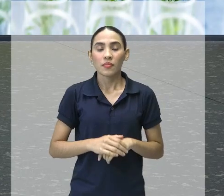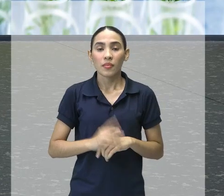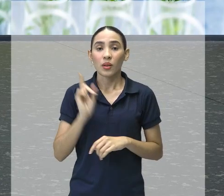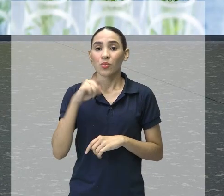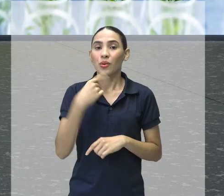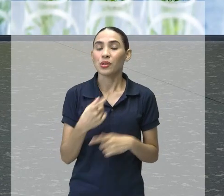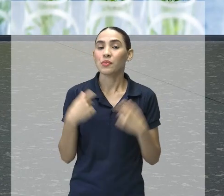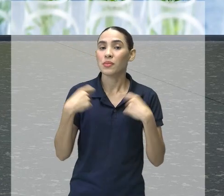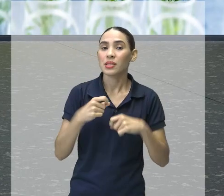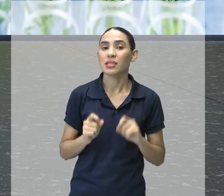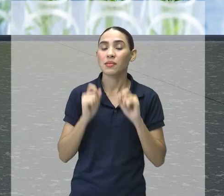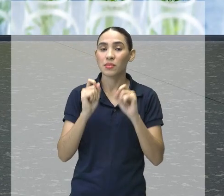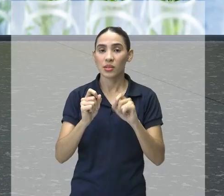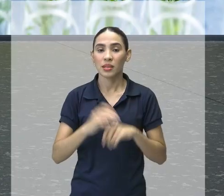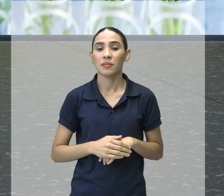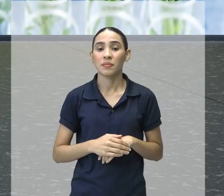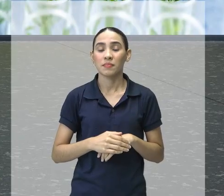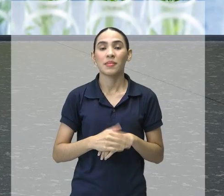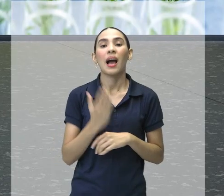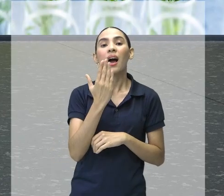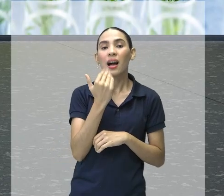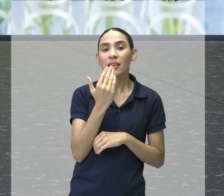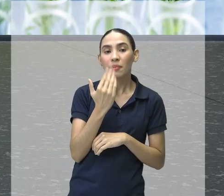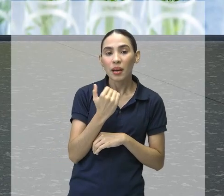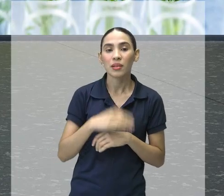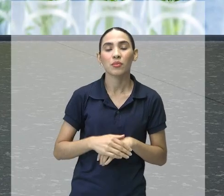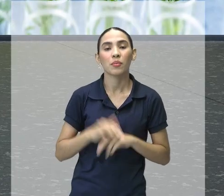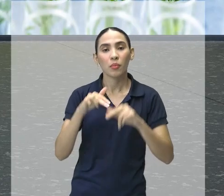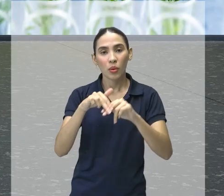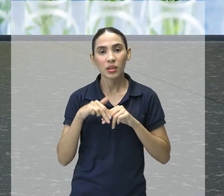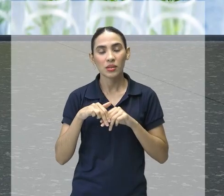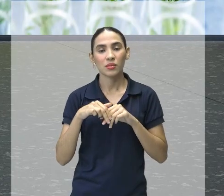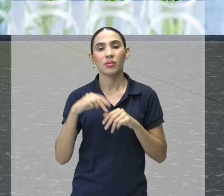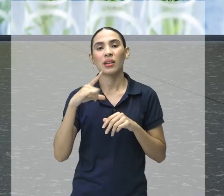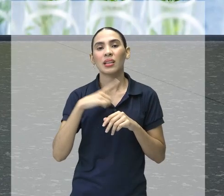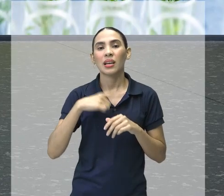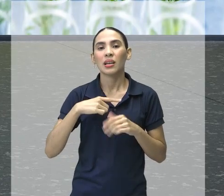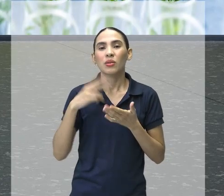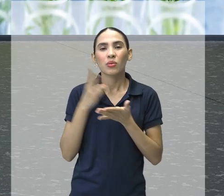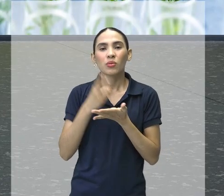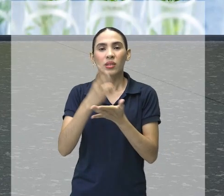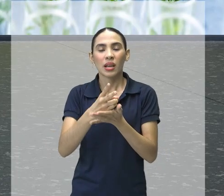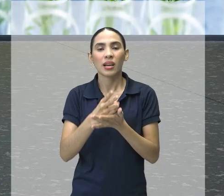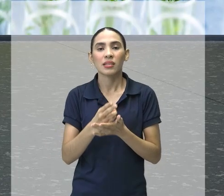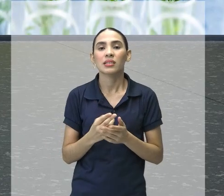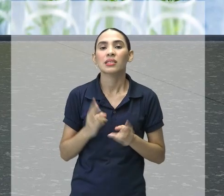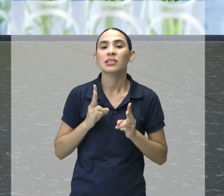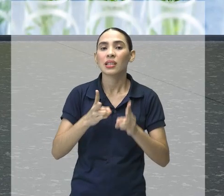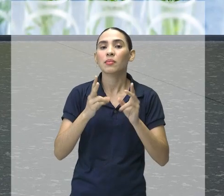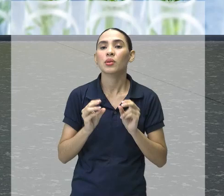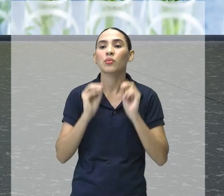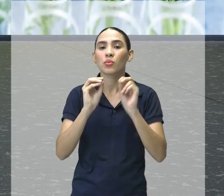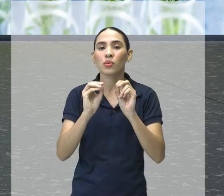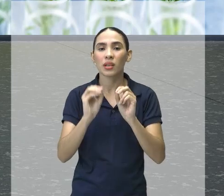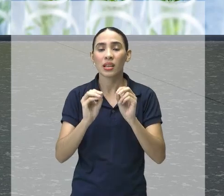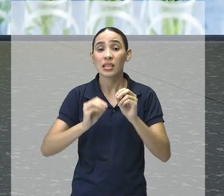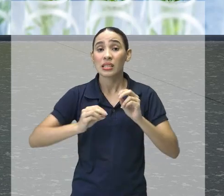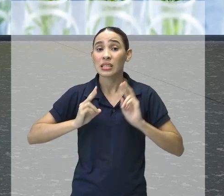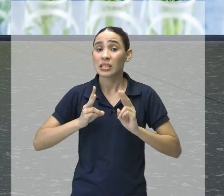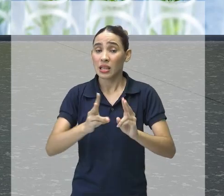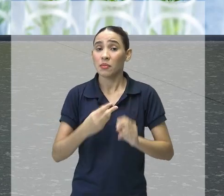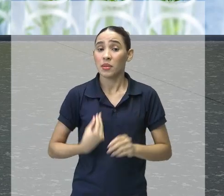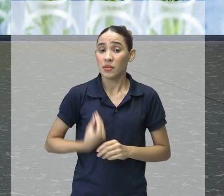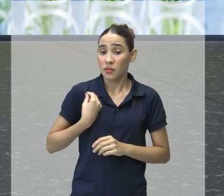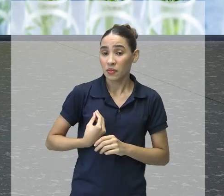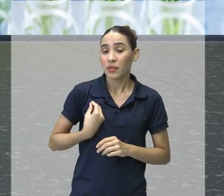nós precisamos desses alimentos. Por isso, eu tenho que cultivá-los de forma que eles sempre